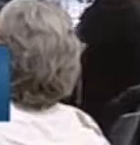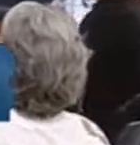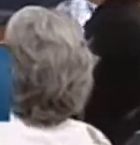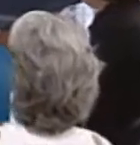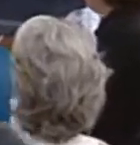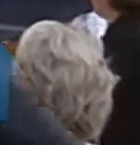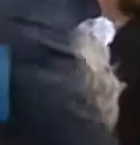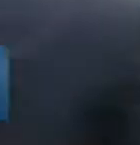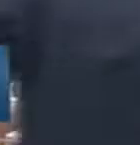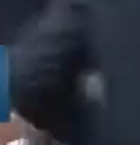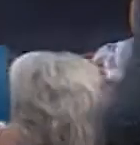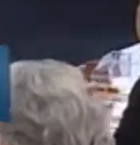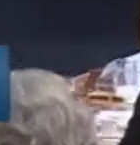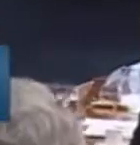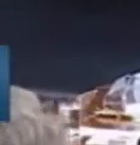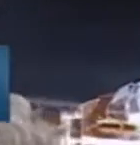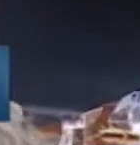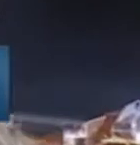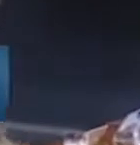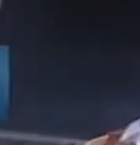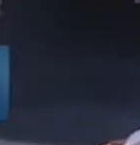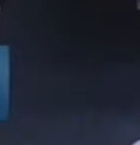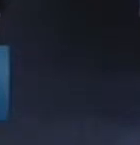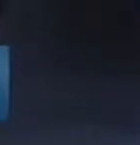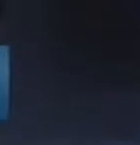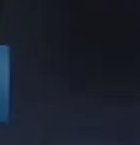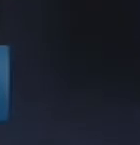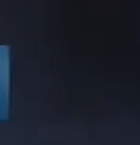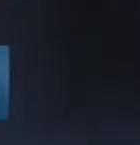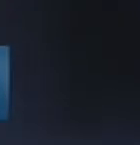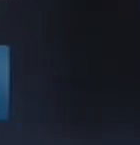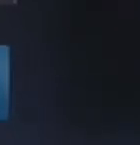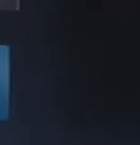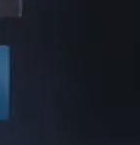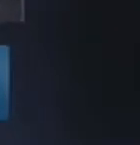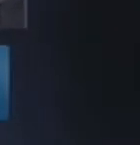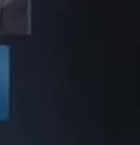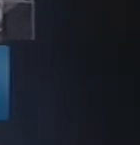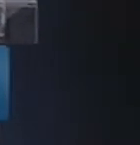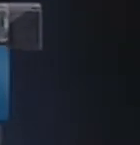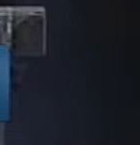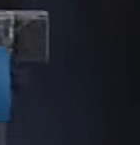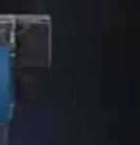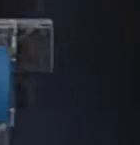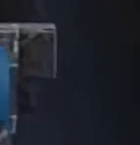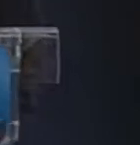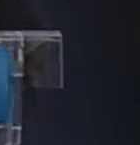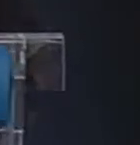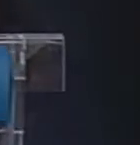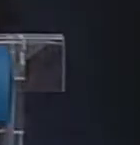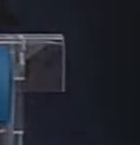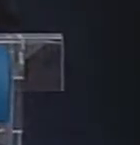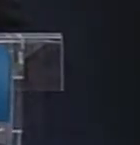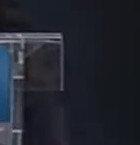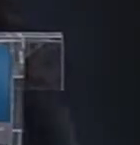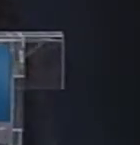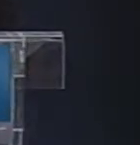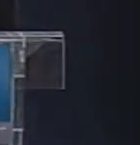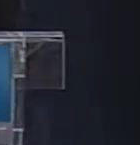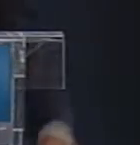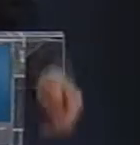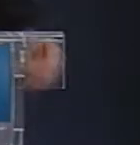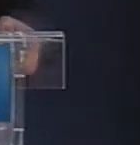Boa tarde, senhor ministro, senhor subprocurador. É um prazer e uma oportunidade enorme a nossa associação poder